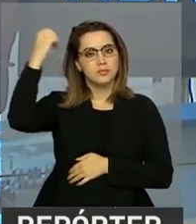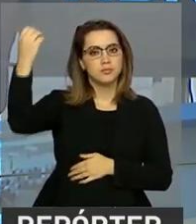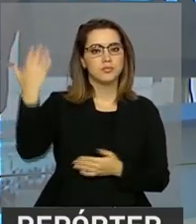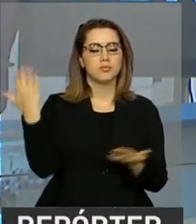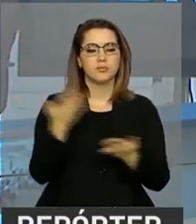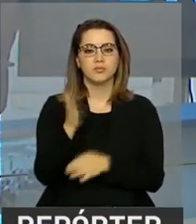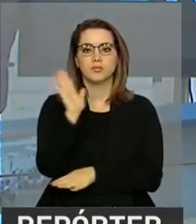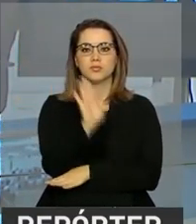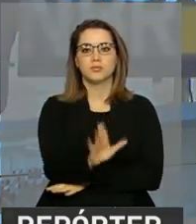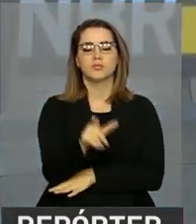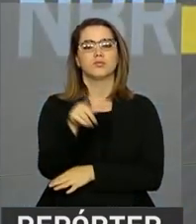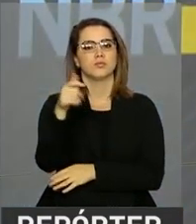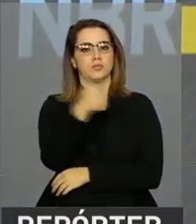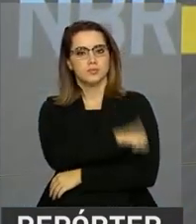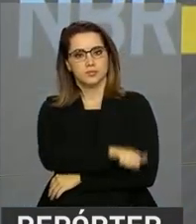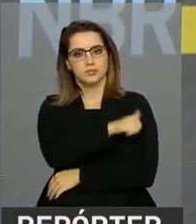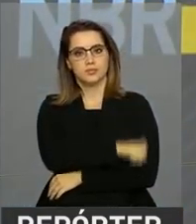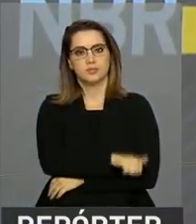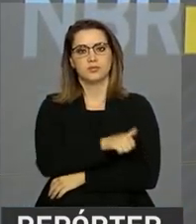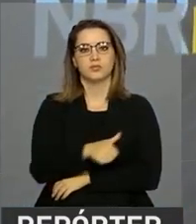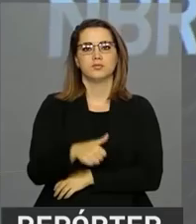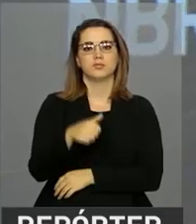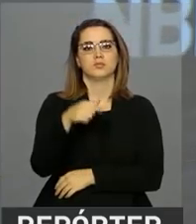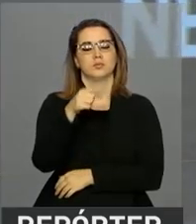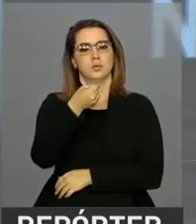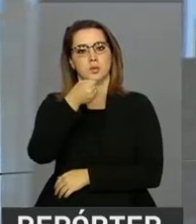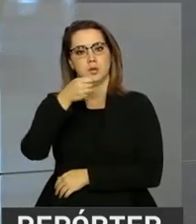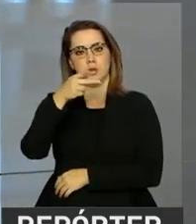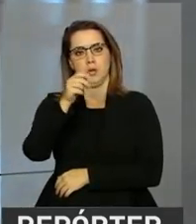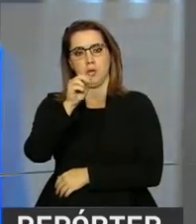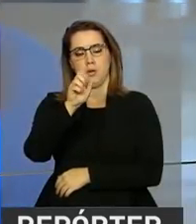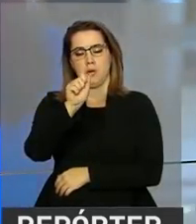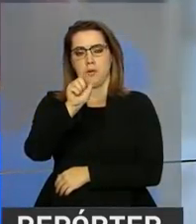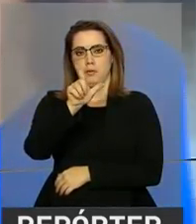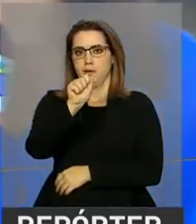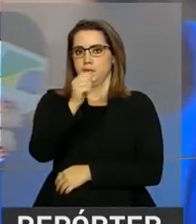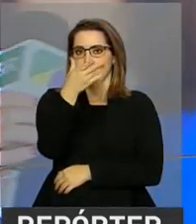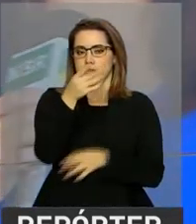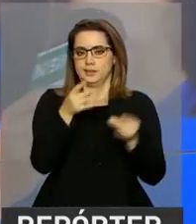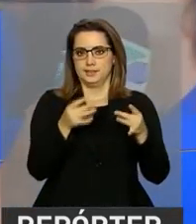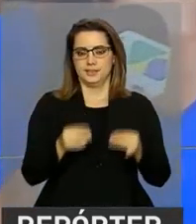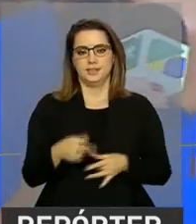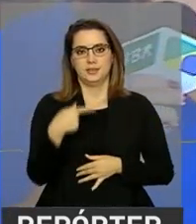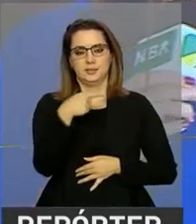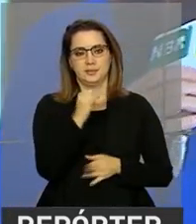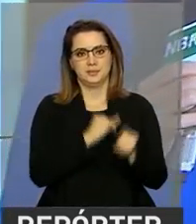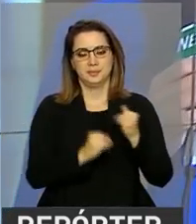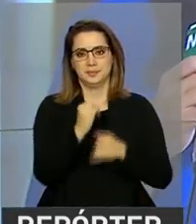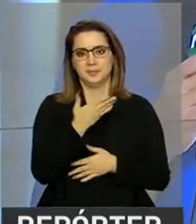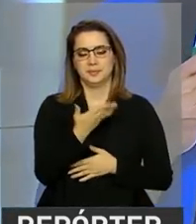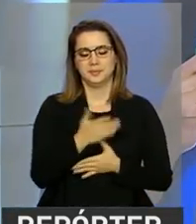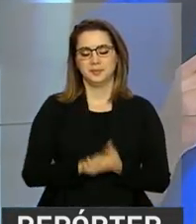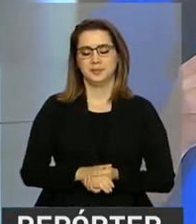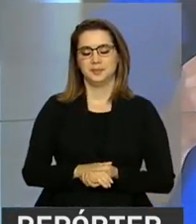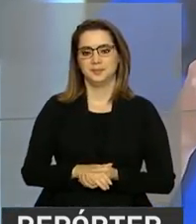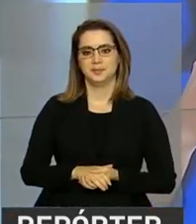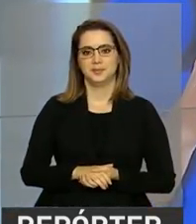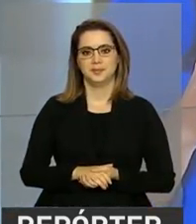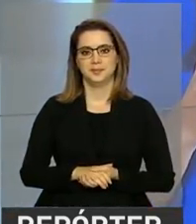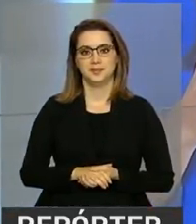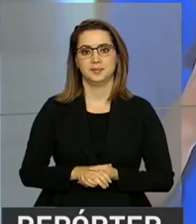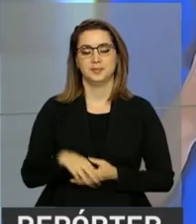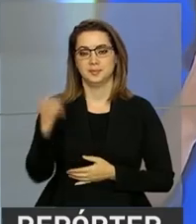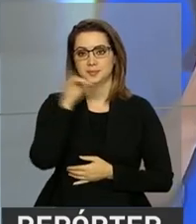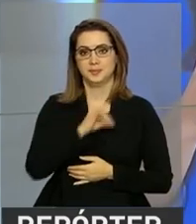tarde para o Rio de Janeiro. A repórter Paola Diorte está no Palácio Planalto e tem as informações para a gente. Olá, Paola.